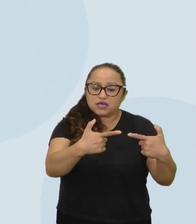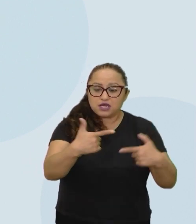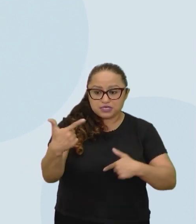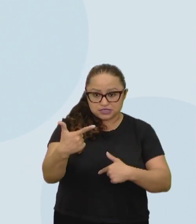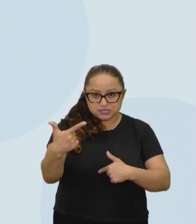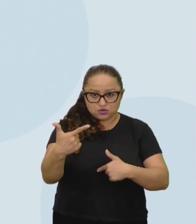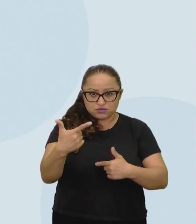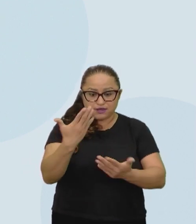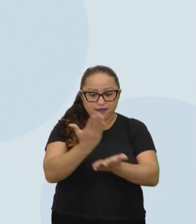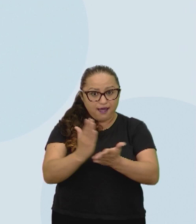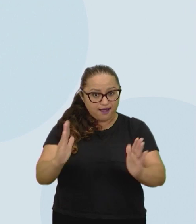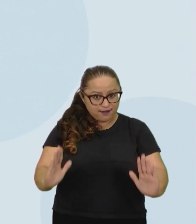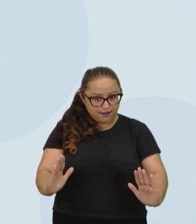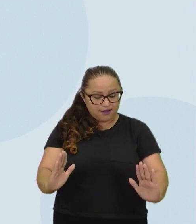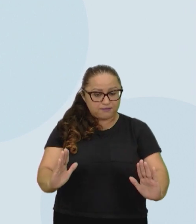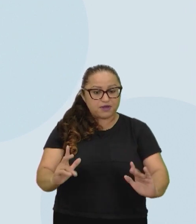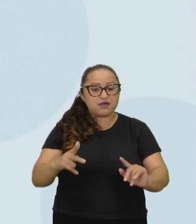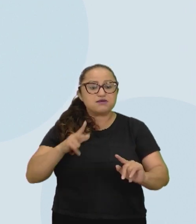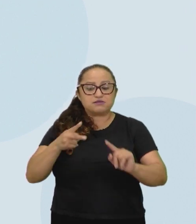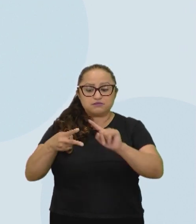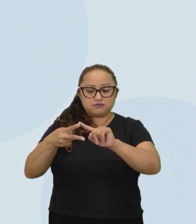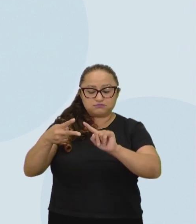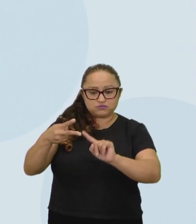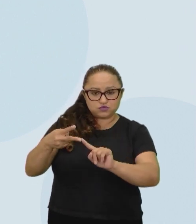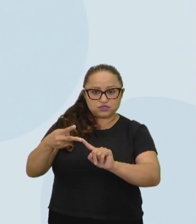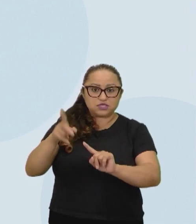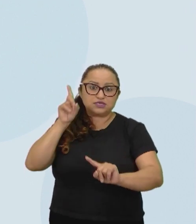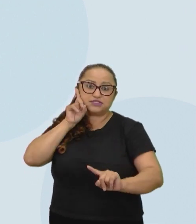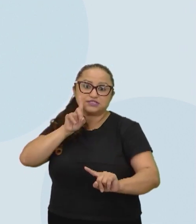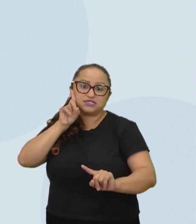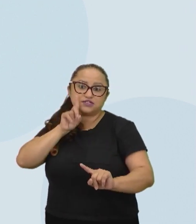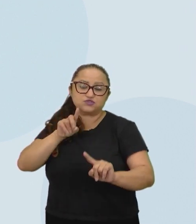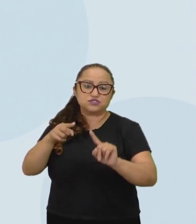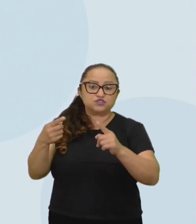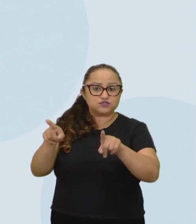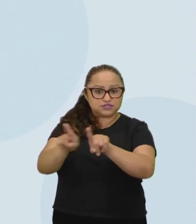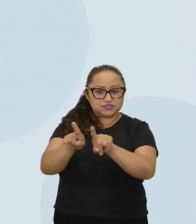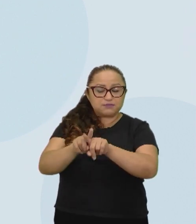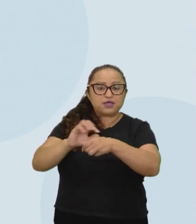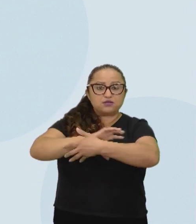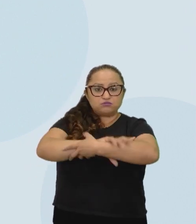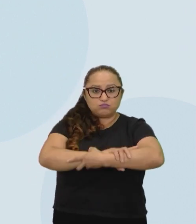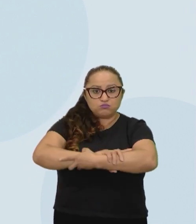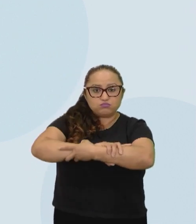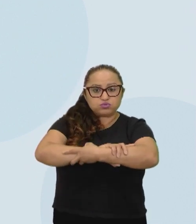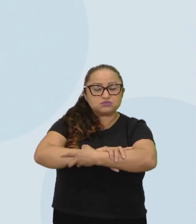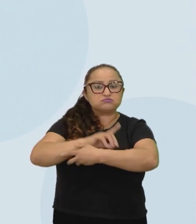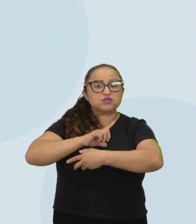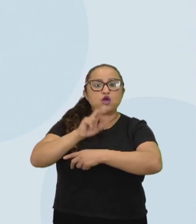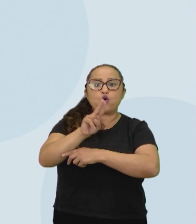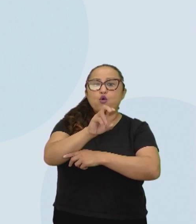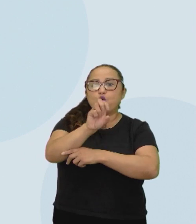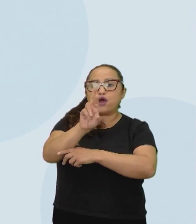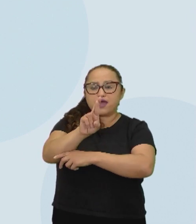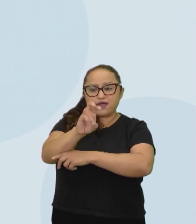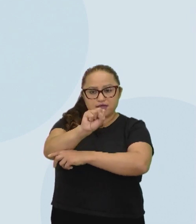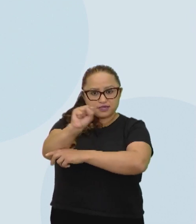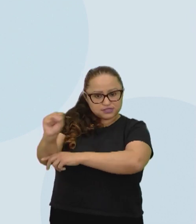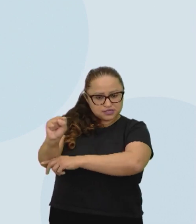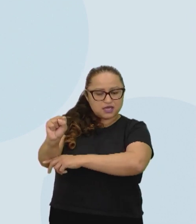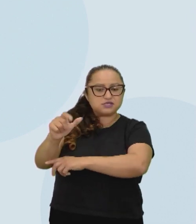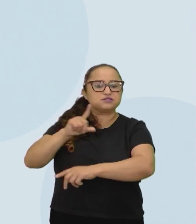Guerra Mundial, aí temos duas potências, Estados Unidos e União Soviética, ambas com alinhamentos bem